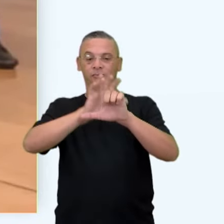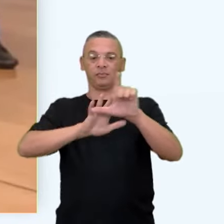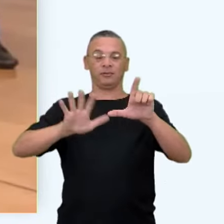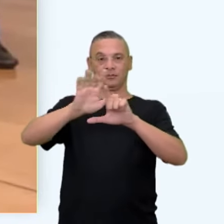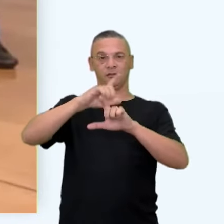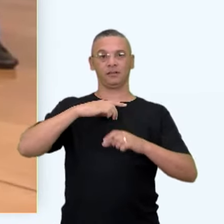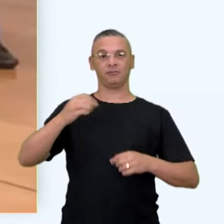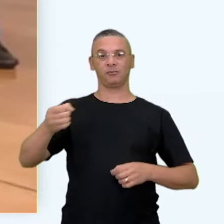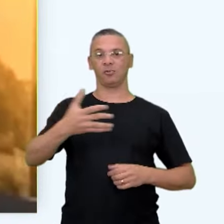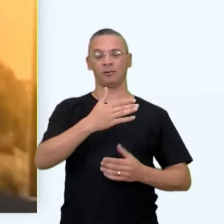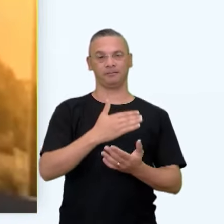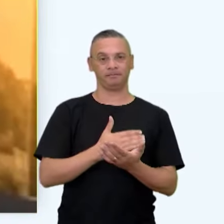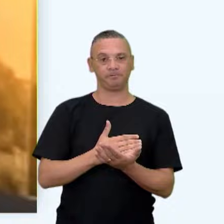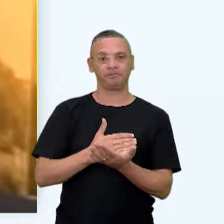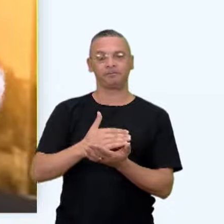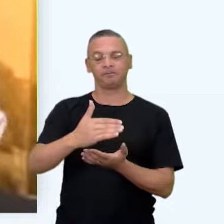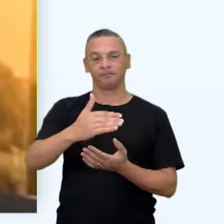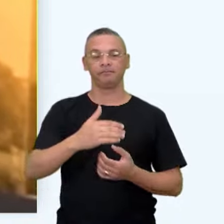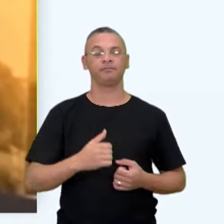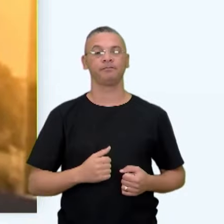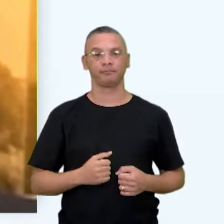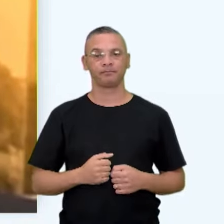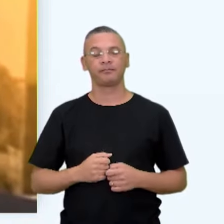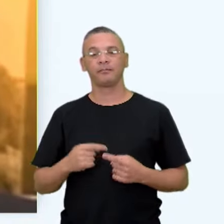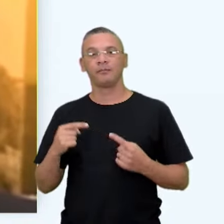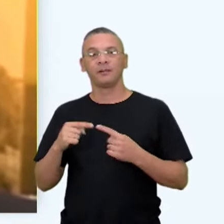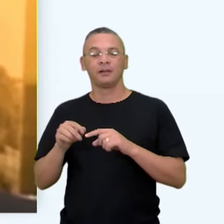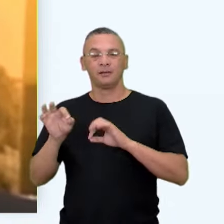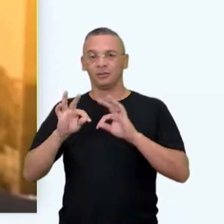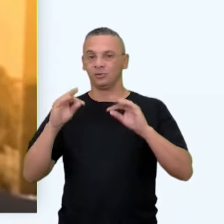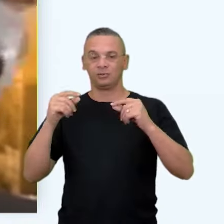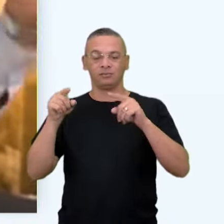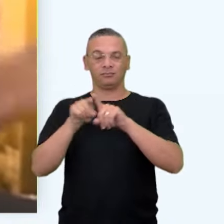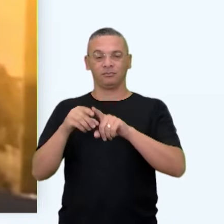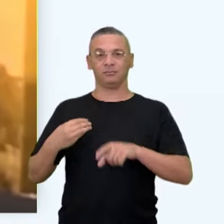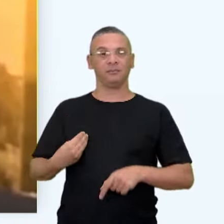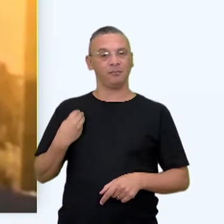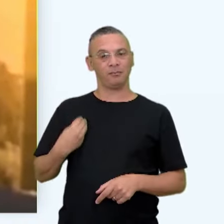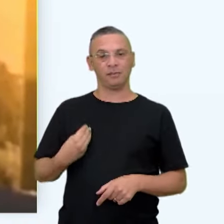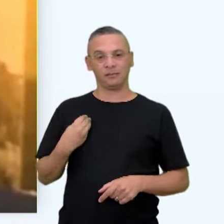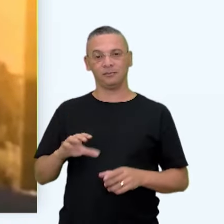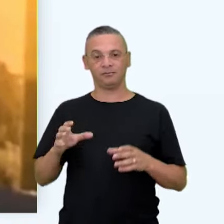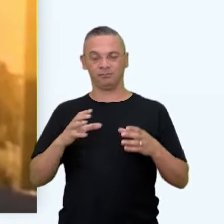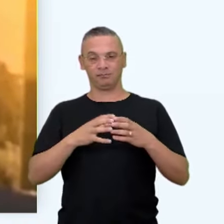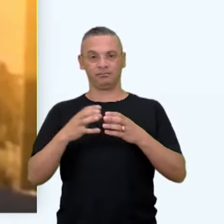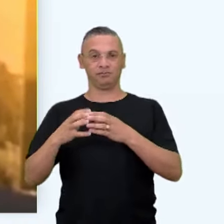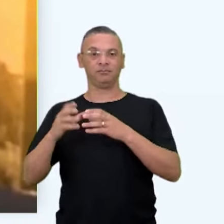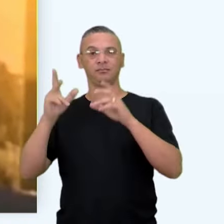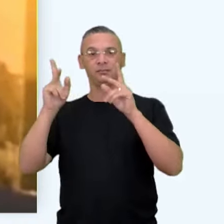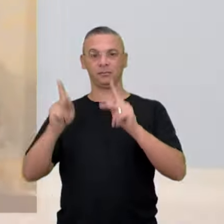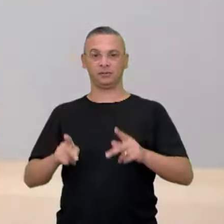abriu para o jornalismo comunitário, enfim, para a participação coletiva.